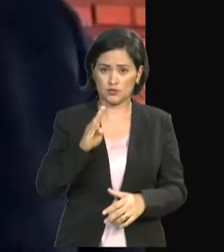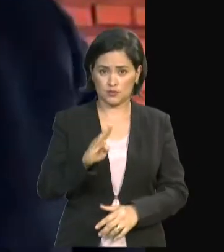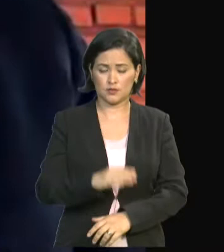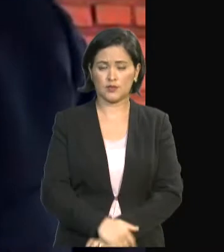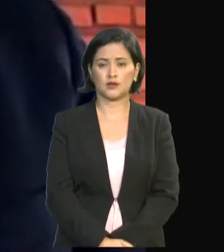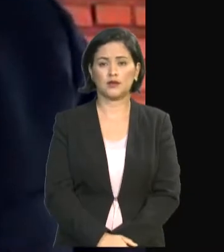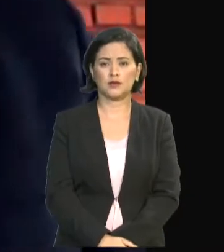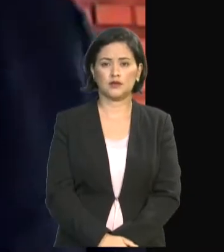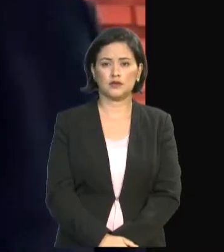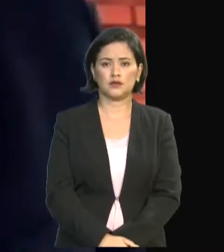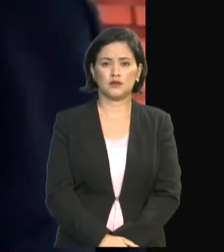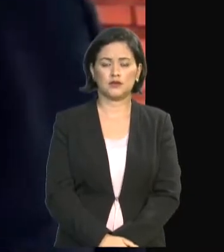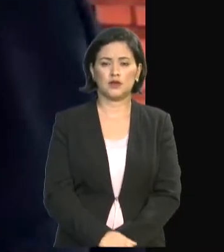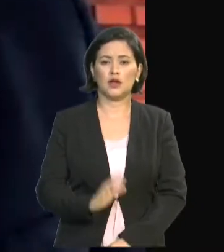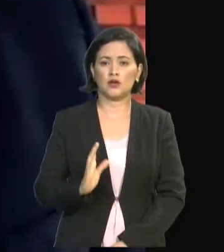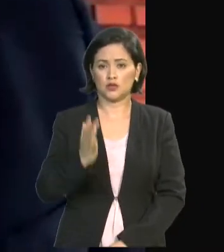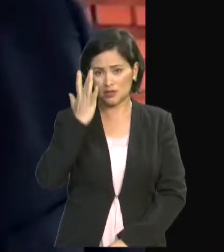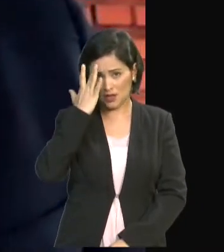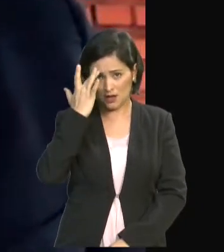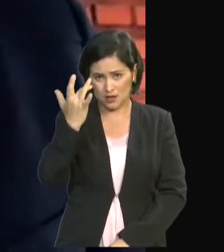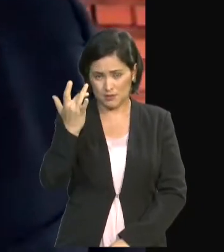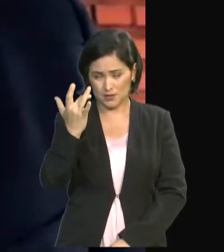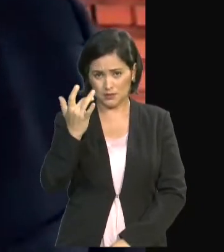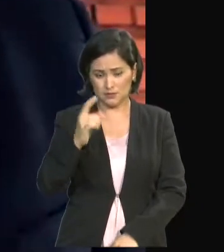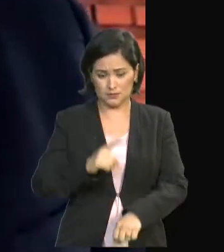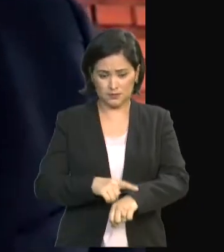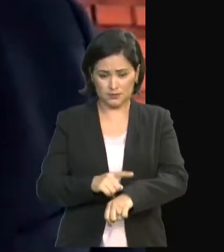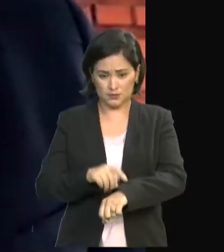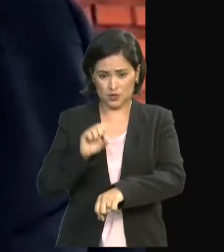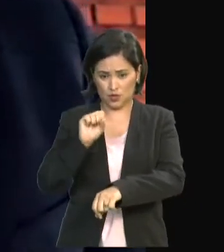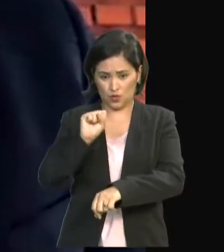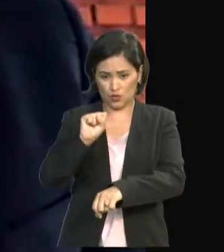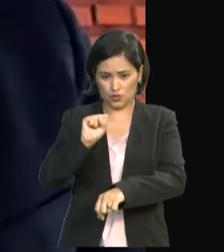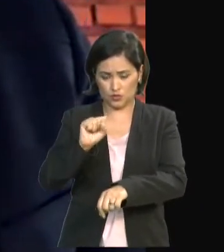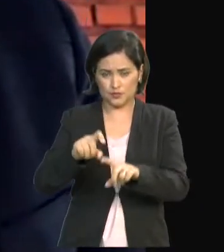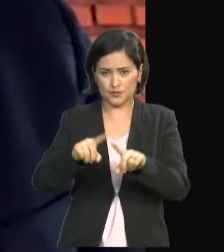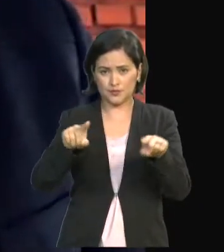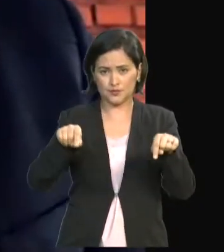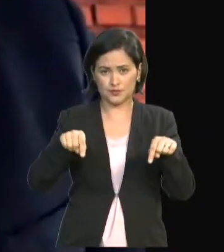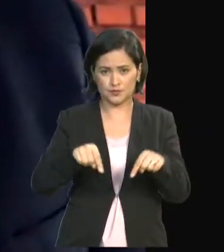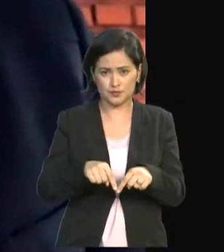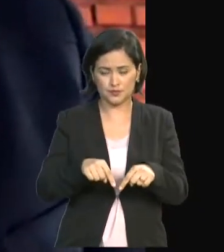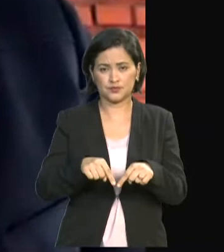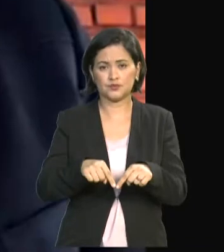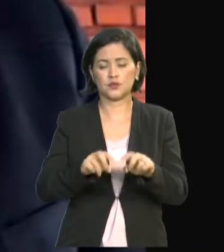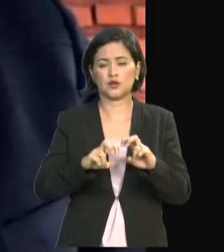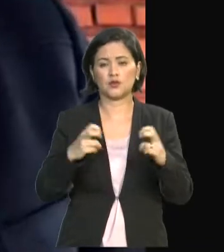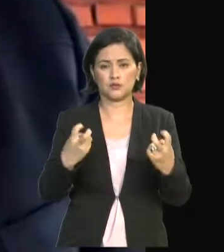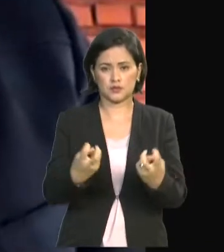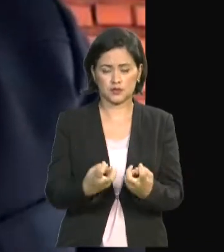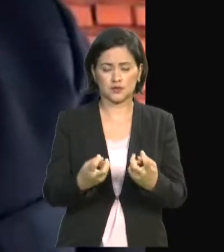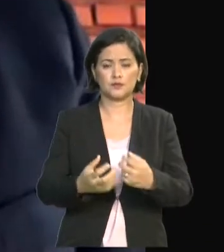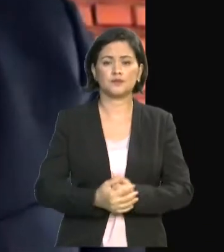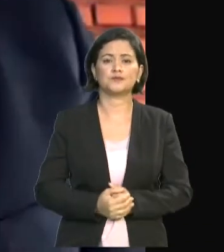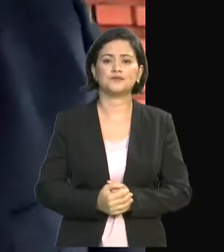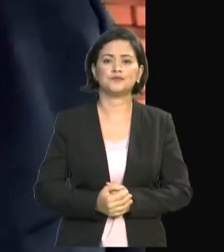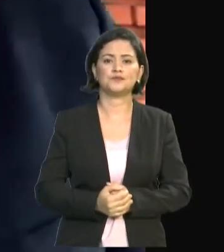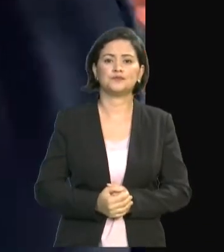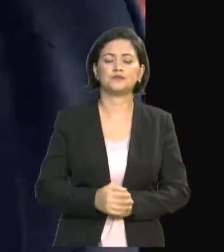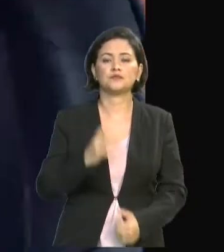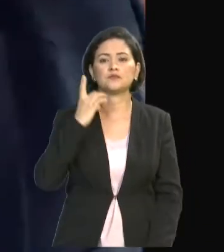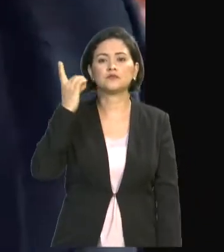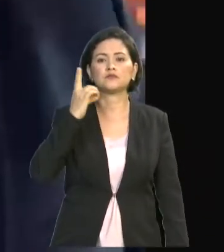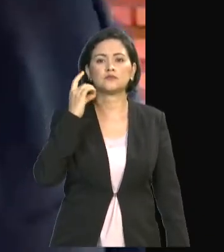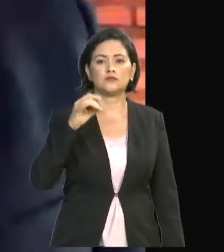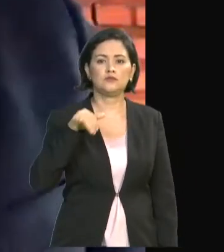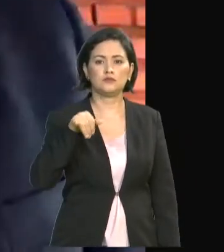amanhã, às 8 horas da manhã, na sala das comissões. Eu quero chamar a atenção do deputado Iglésias, do deputado Carlinho Florencio, que presidirá